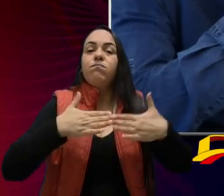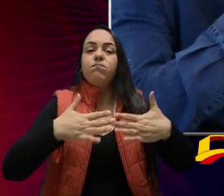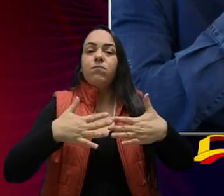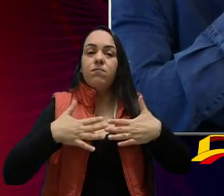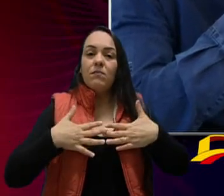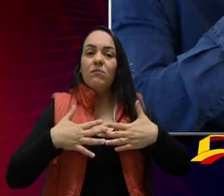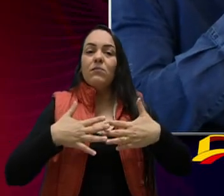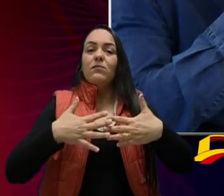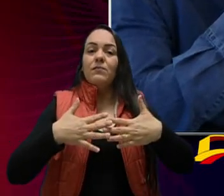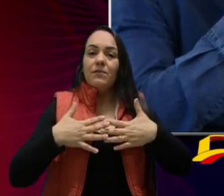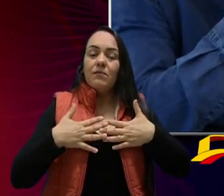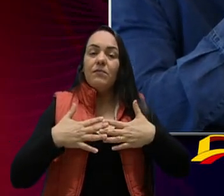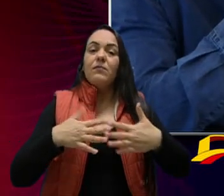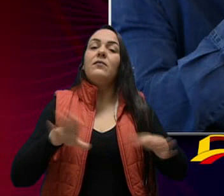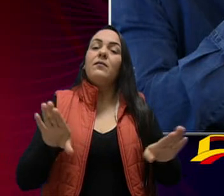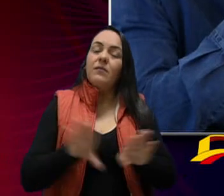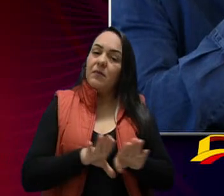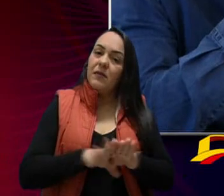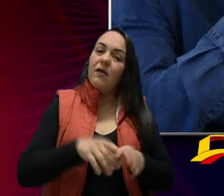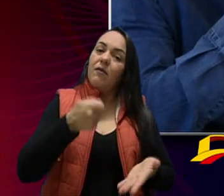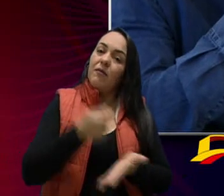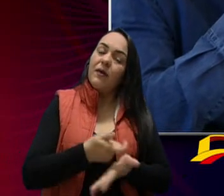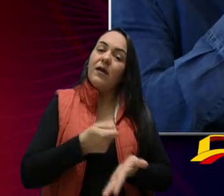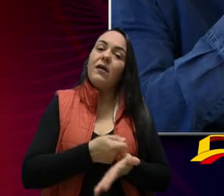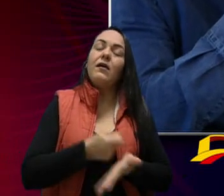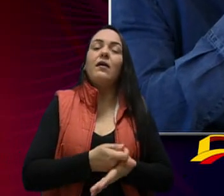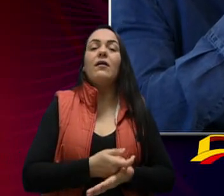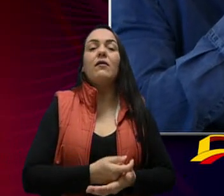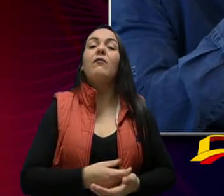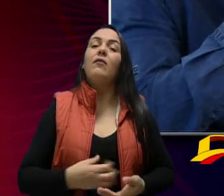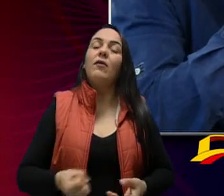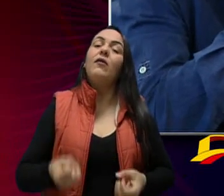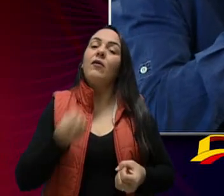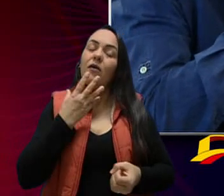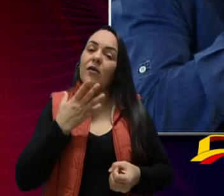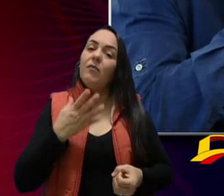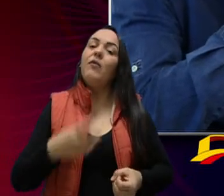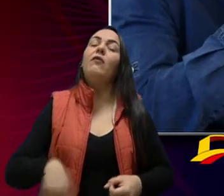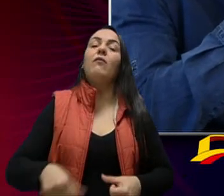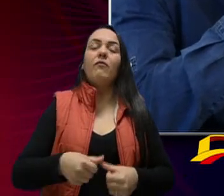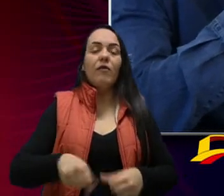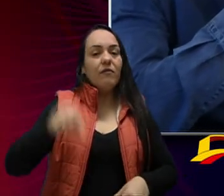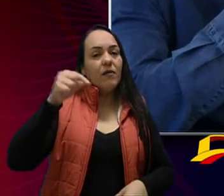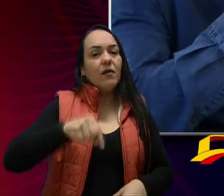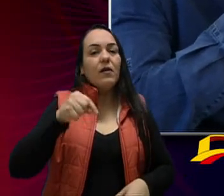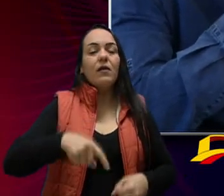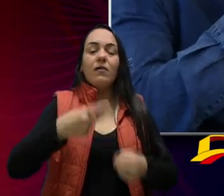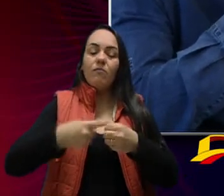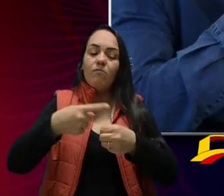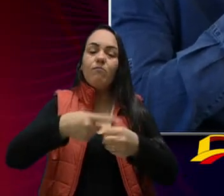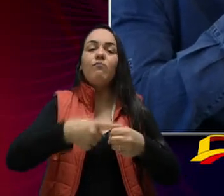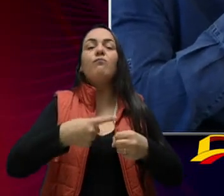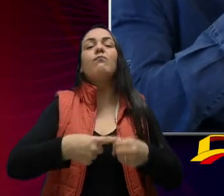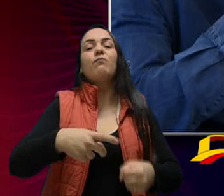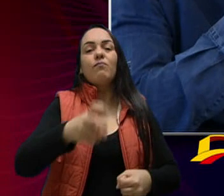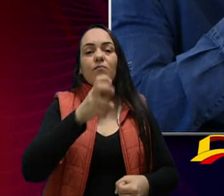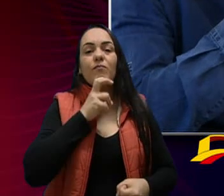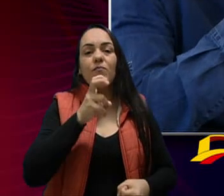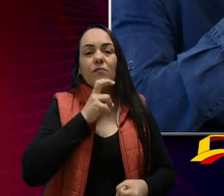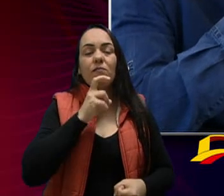e quer dizer então é um é um bem que vai ser incorporado ao patrimônio dos três meses o que basicamente